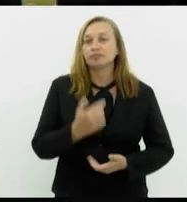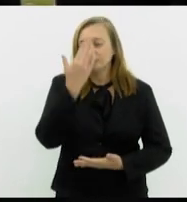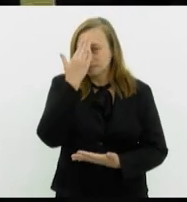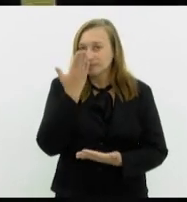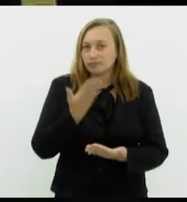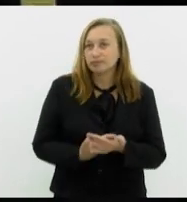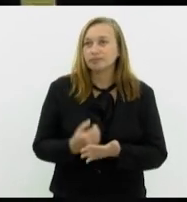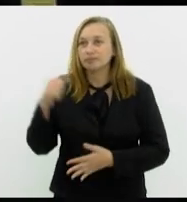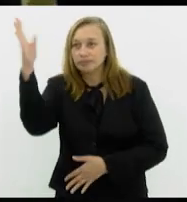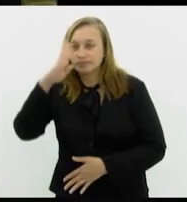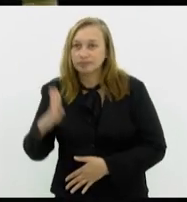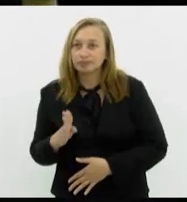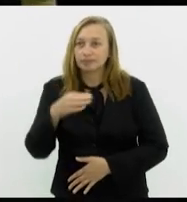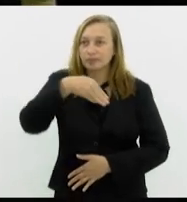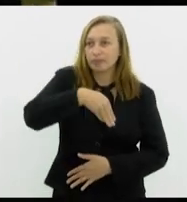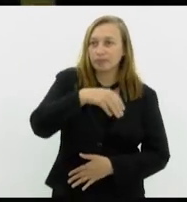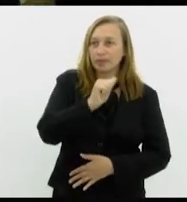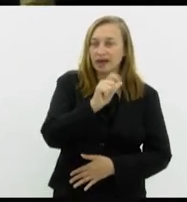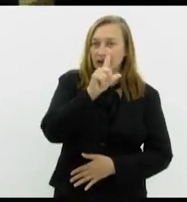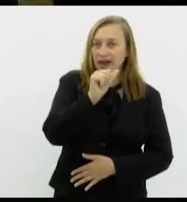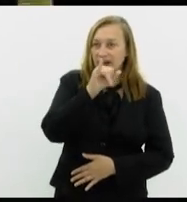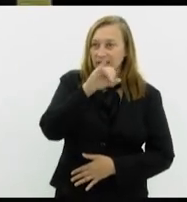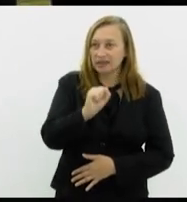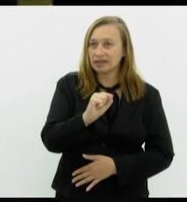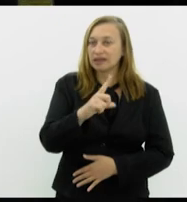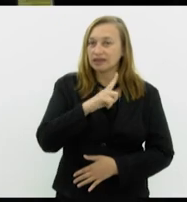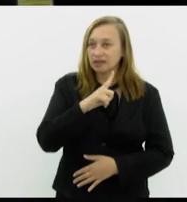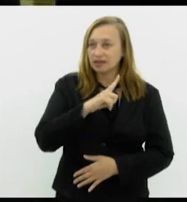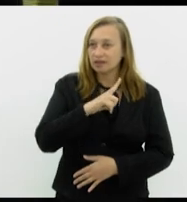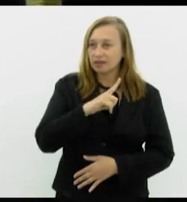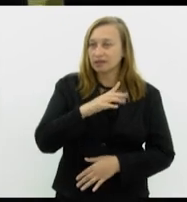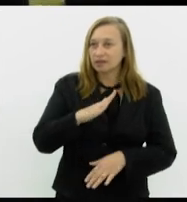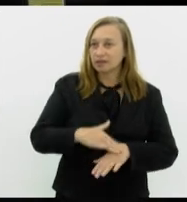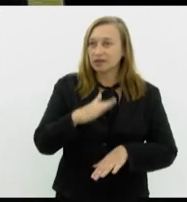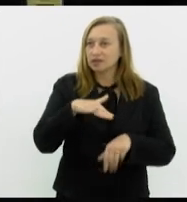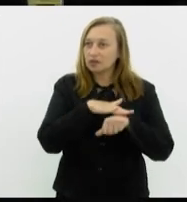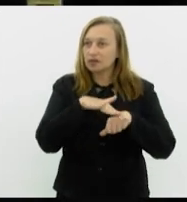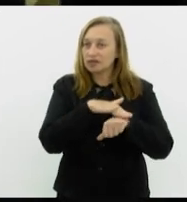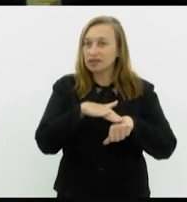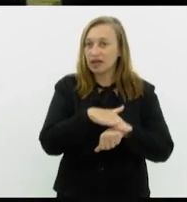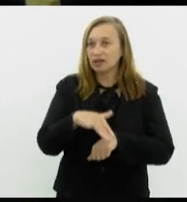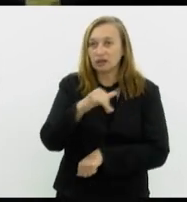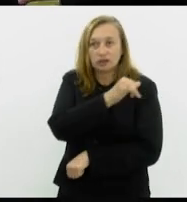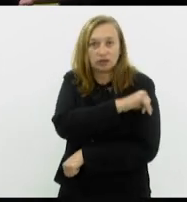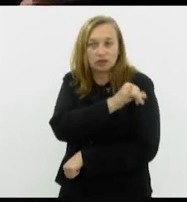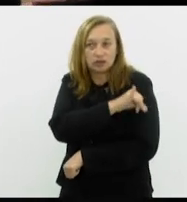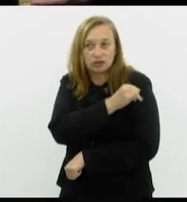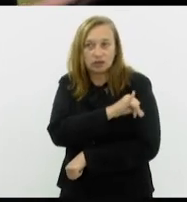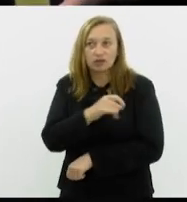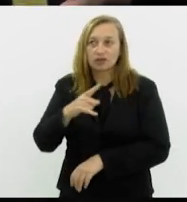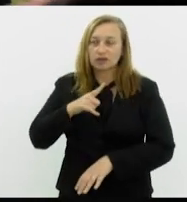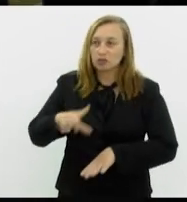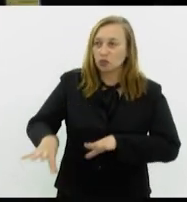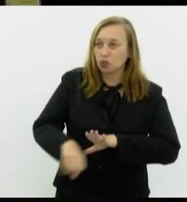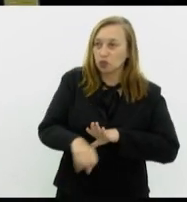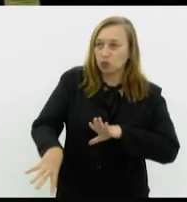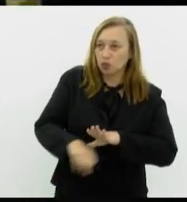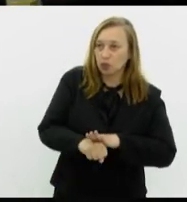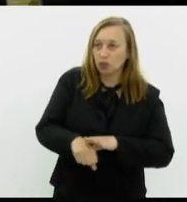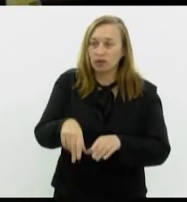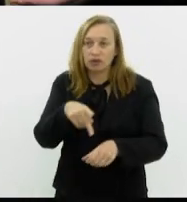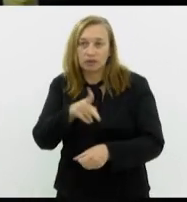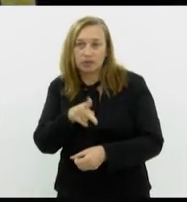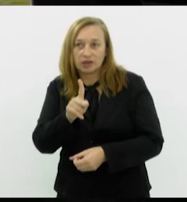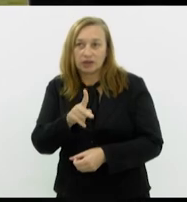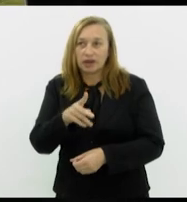acredito que o Brasil e a Malásia têm muito a conversar, porque, principalmente no Rio de Janeiro, que há muita exploração de petróleo, a Malásia tem